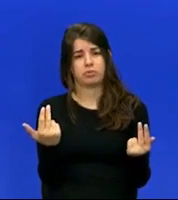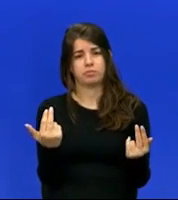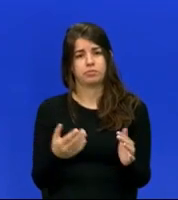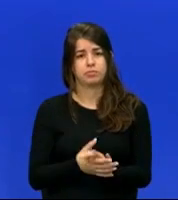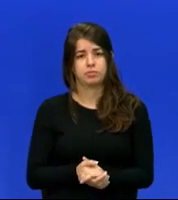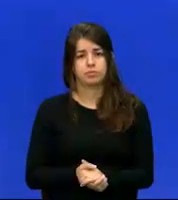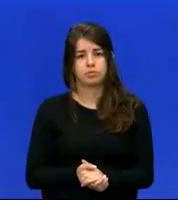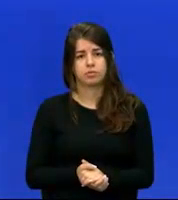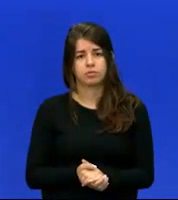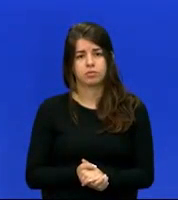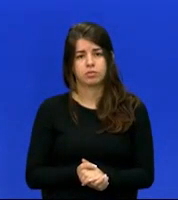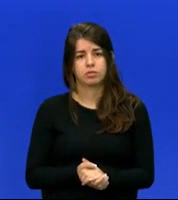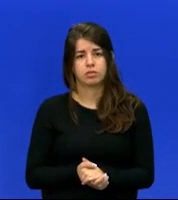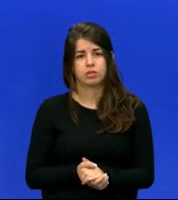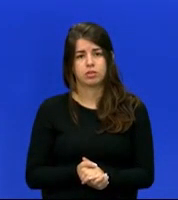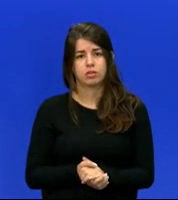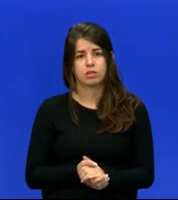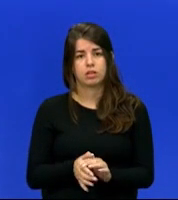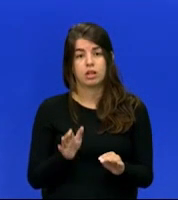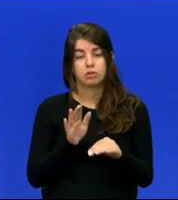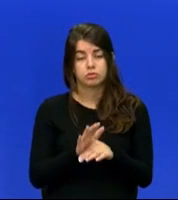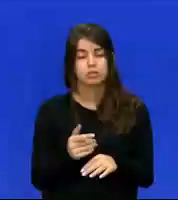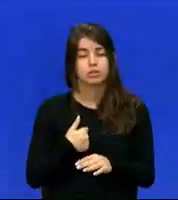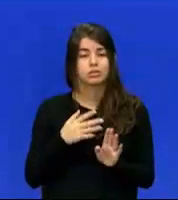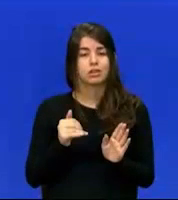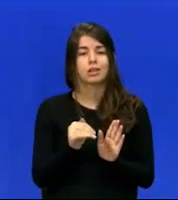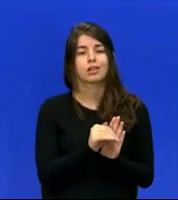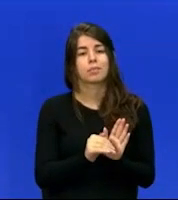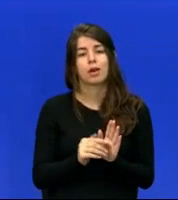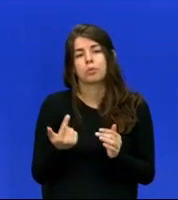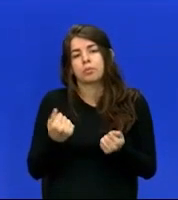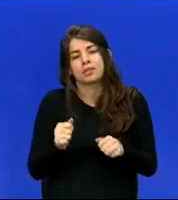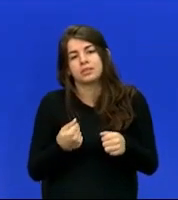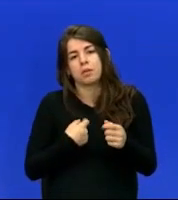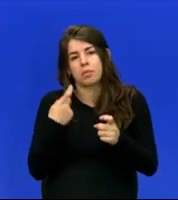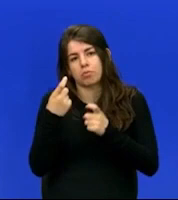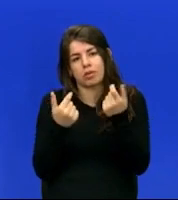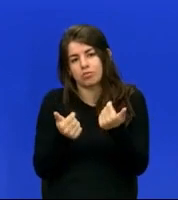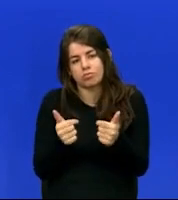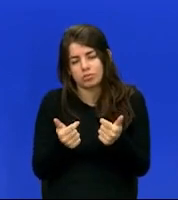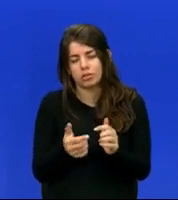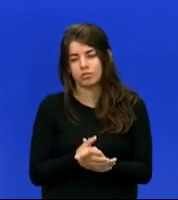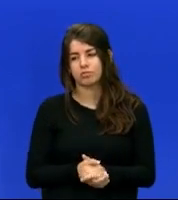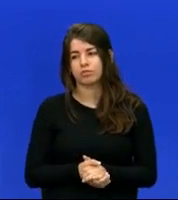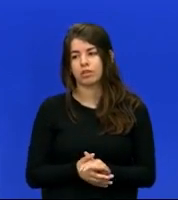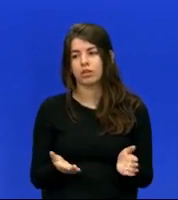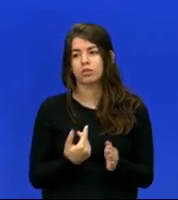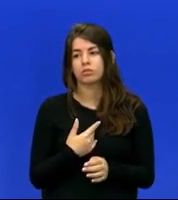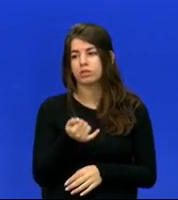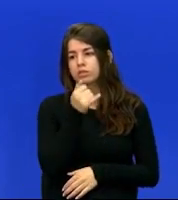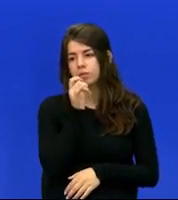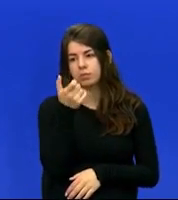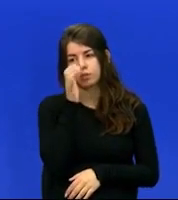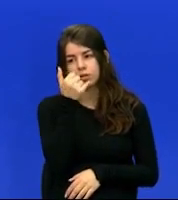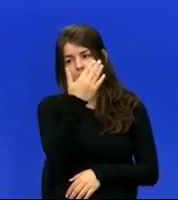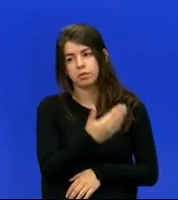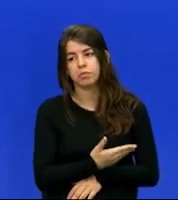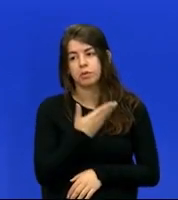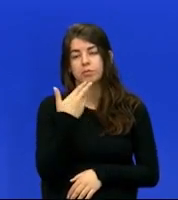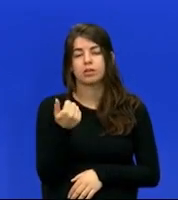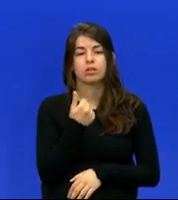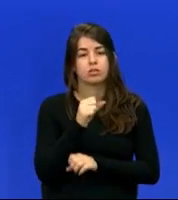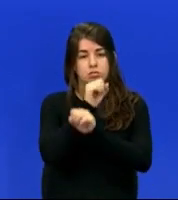é? O que ajuda é que ele já está tabelado, você não precisa se preocupar. Vamos fazer um exemplo para ficar